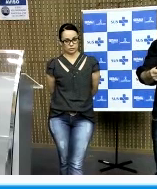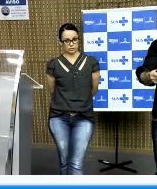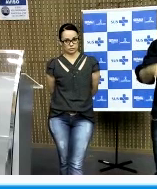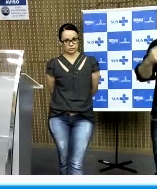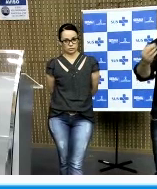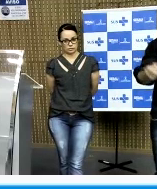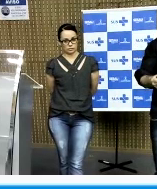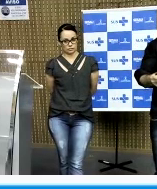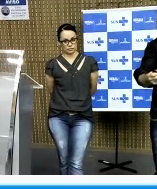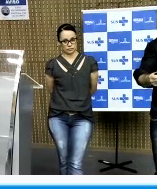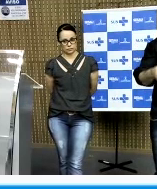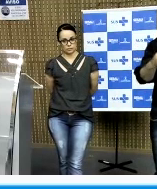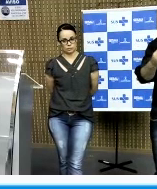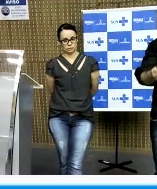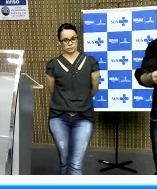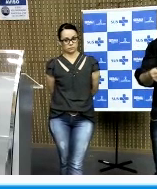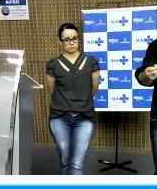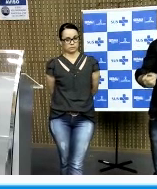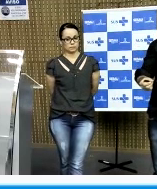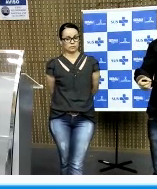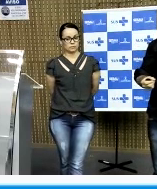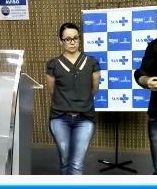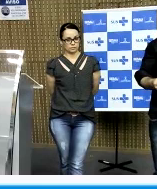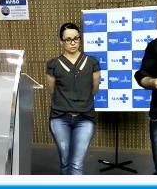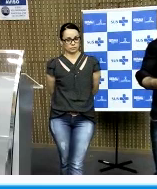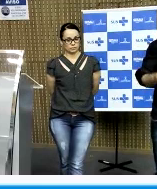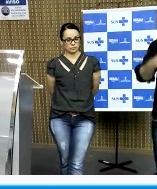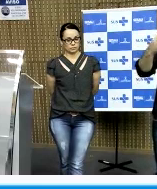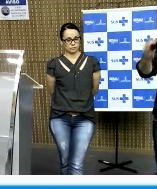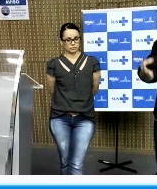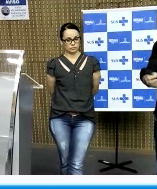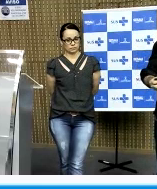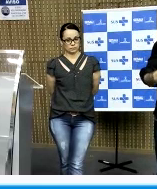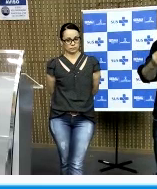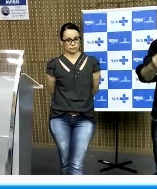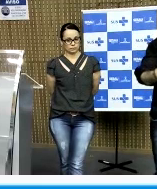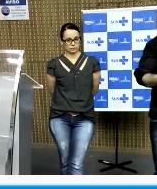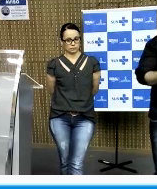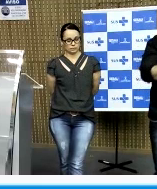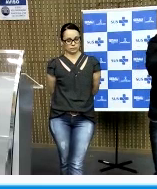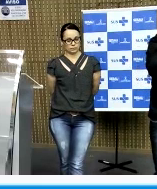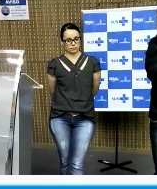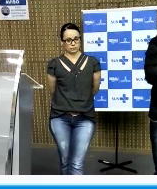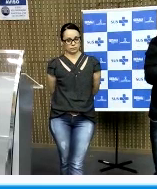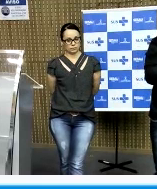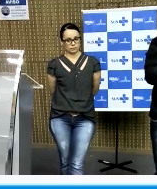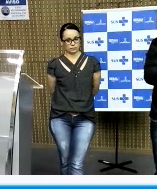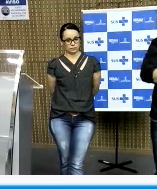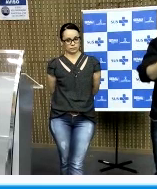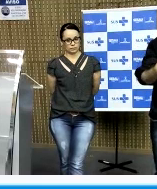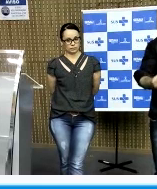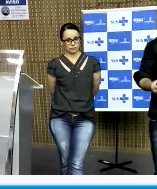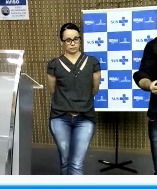As atividades, consulta médica de enfermagem direcionada e garantida a esse público, eu preciso de insumos, eu preciso de equipamento, programação de